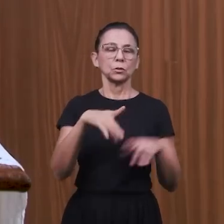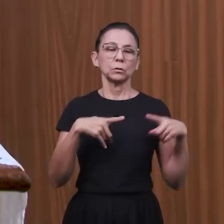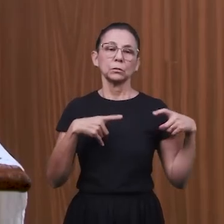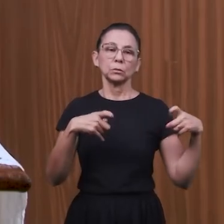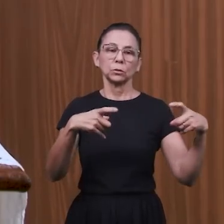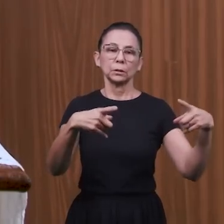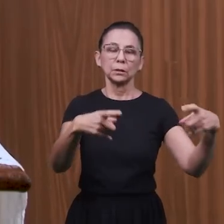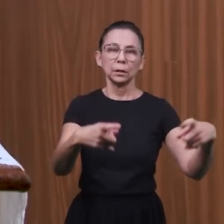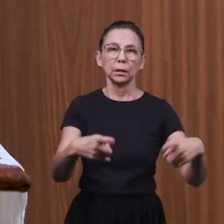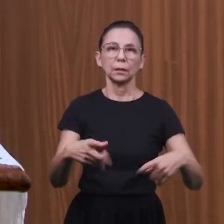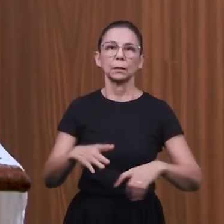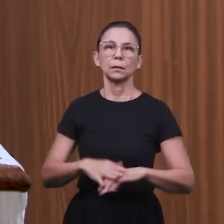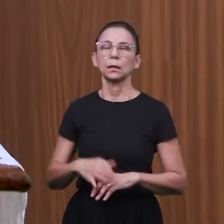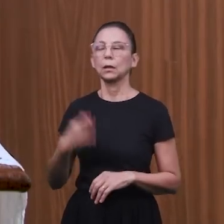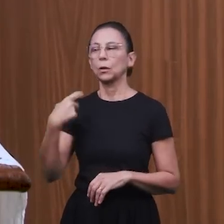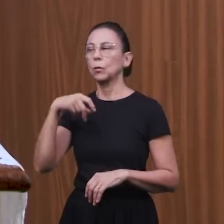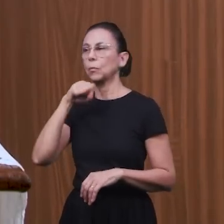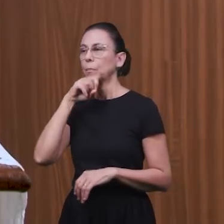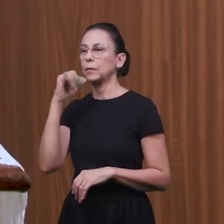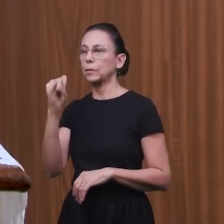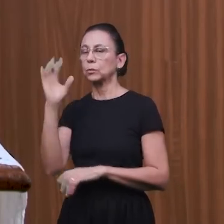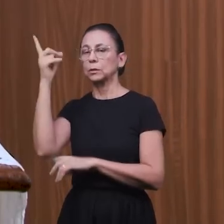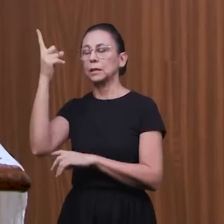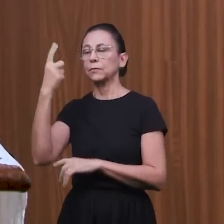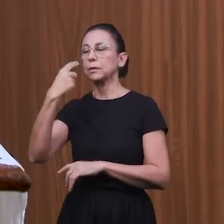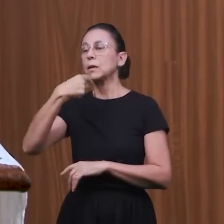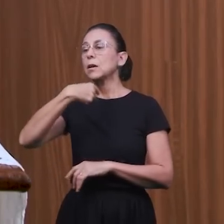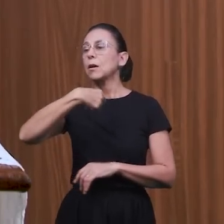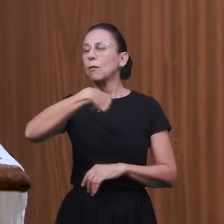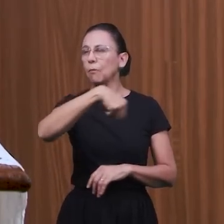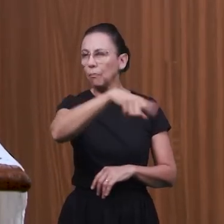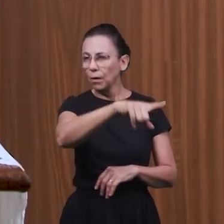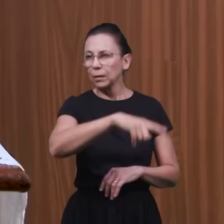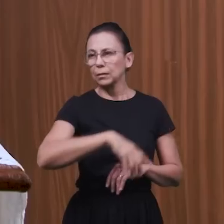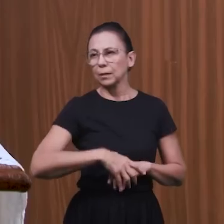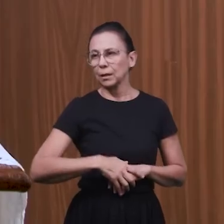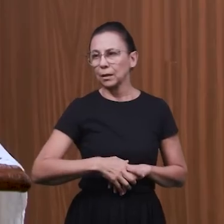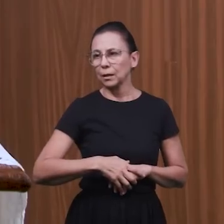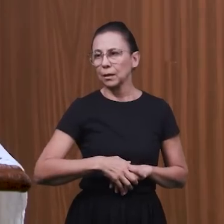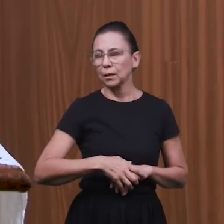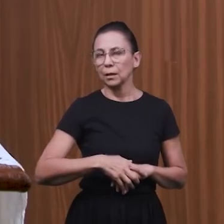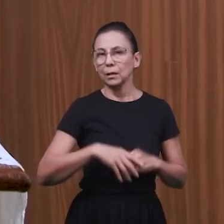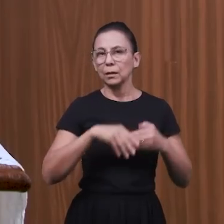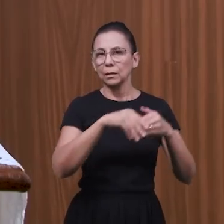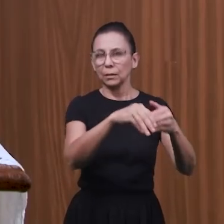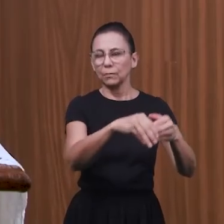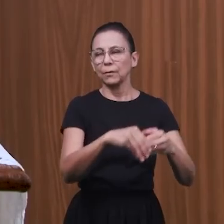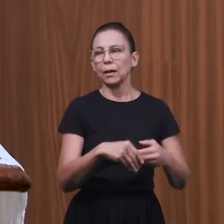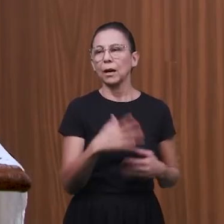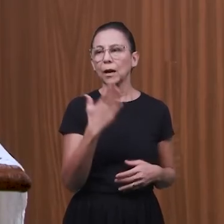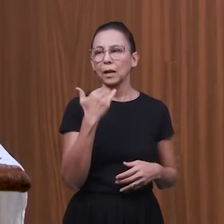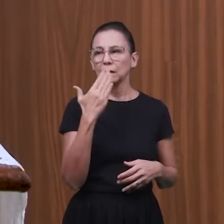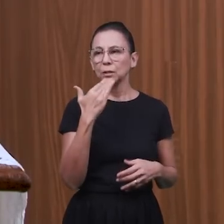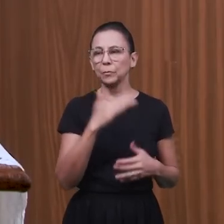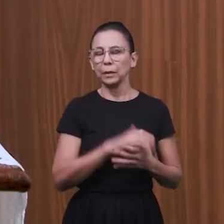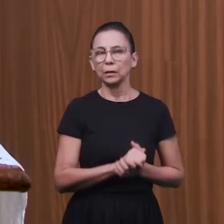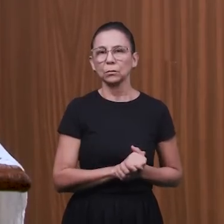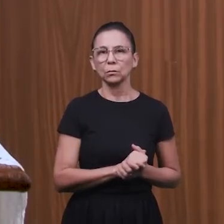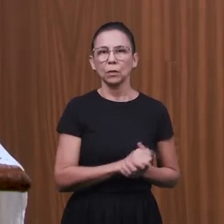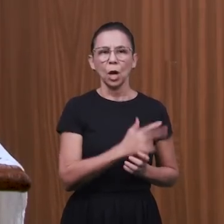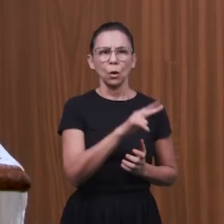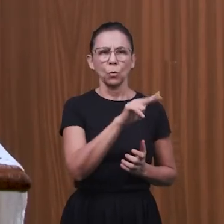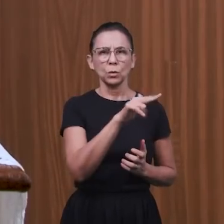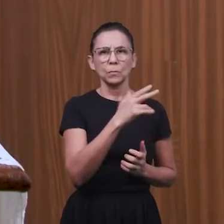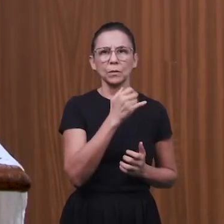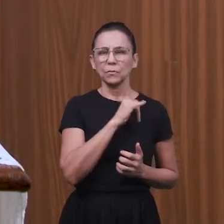dizendo: você veio aqui fazer o quê? Você veio aqui zombar de nós? Você veio aqui escarnecer de nós? Mas ele havia ido